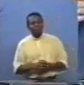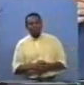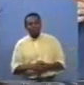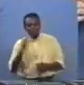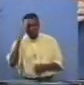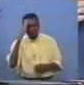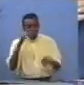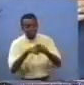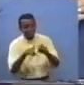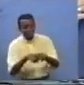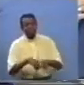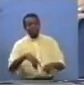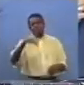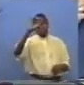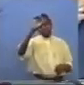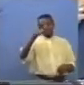fraco.